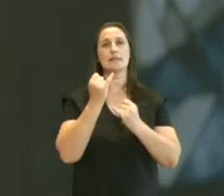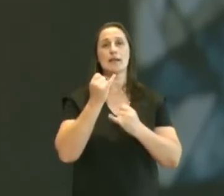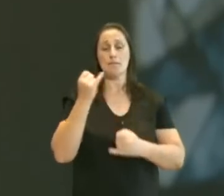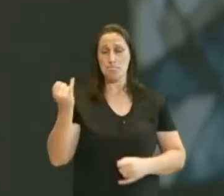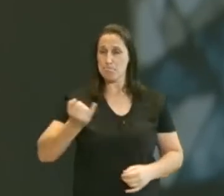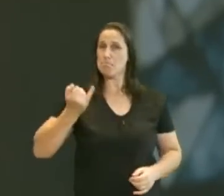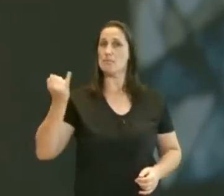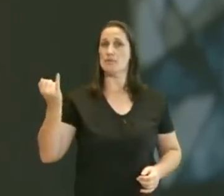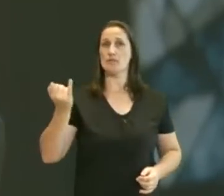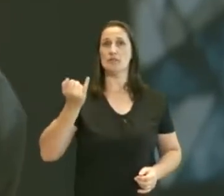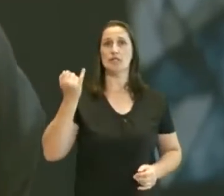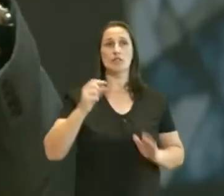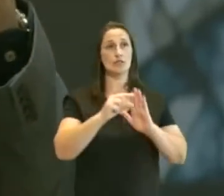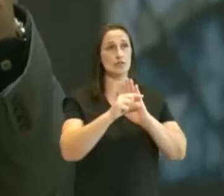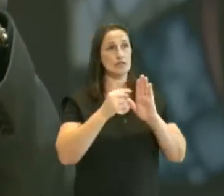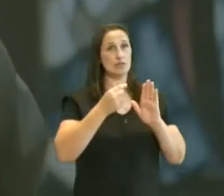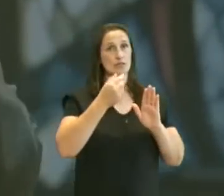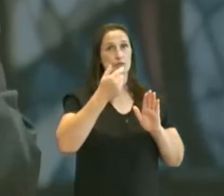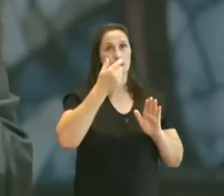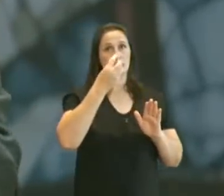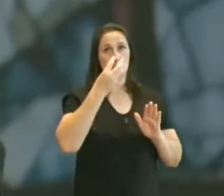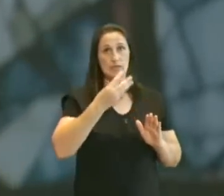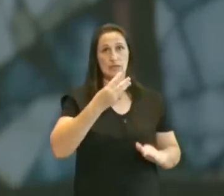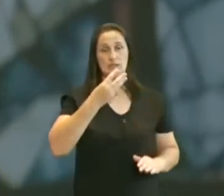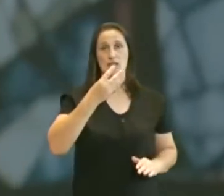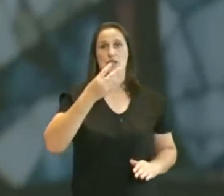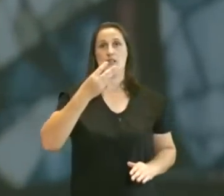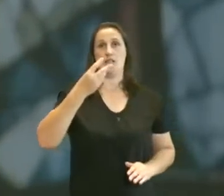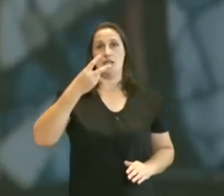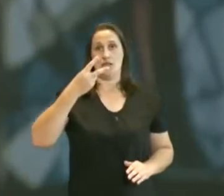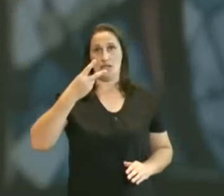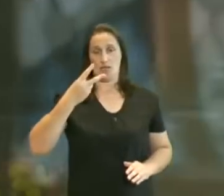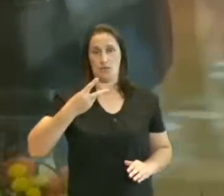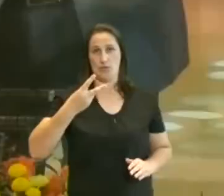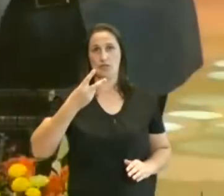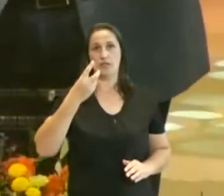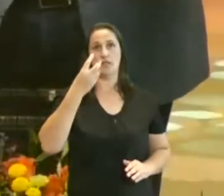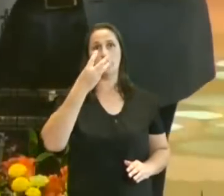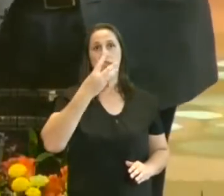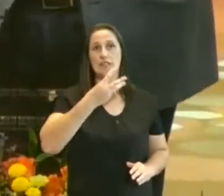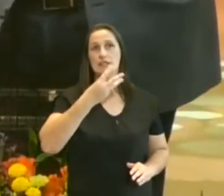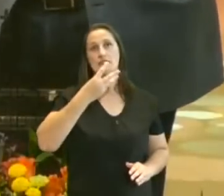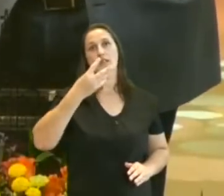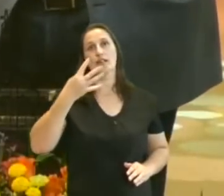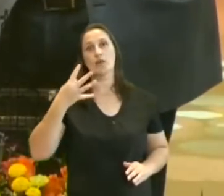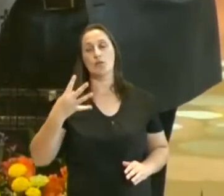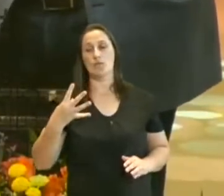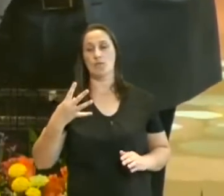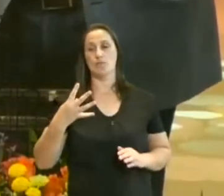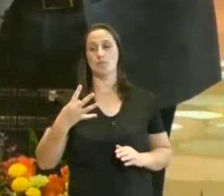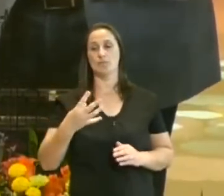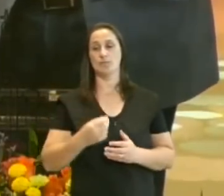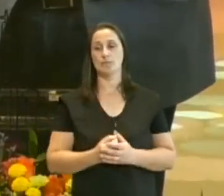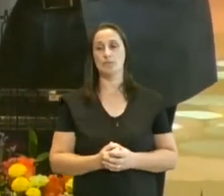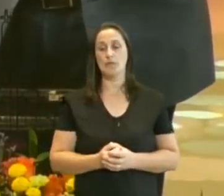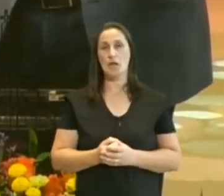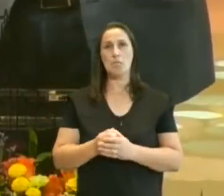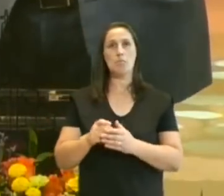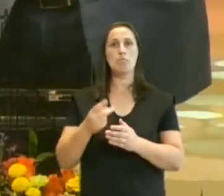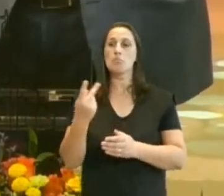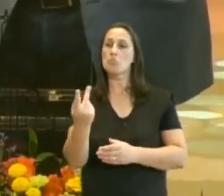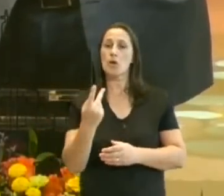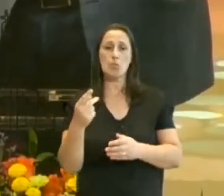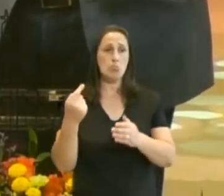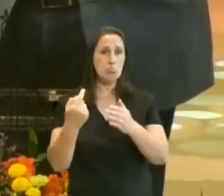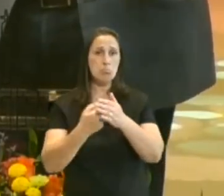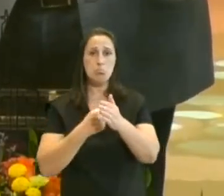vai aparecer nos versículos 32 a 34, onde a Bíblia diz assim: perguntaram-se um ao outro: não estava queimando